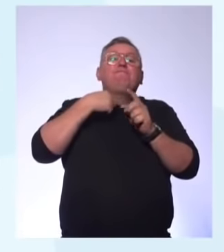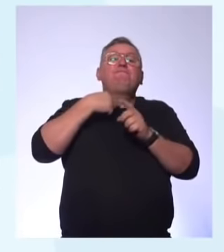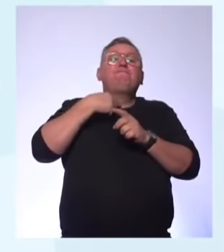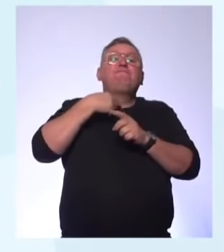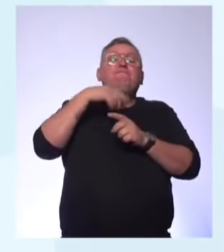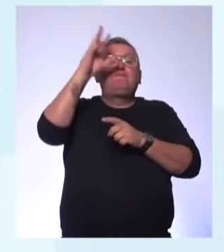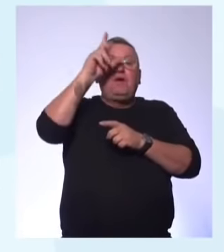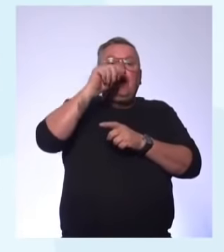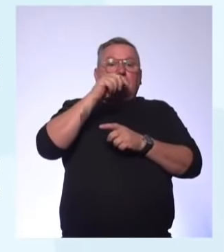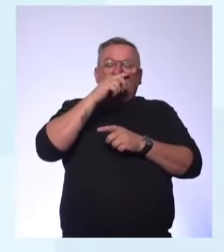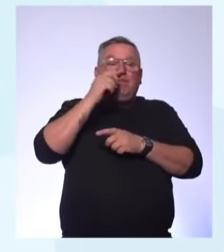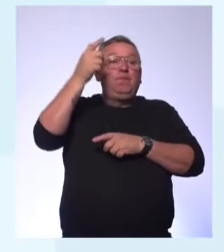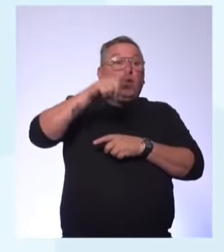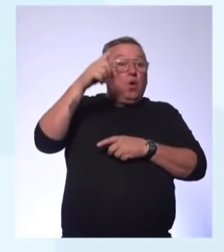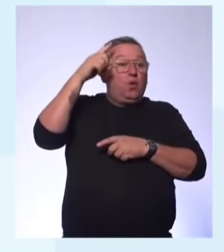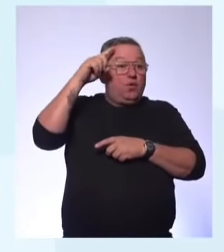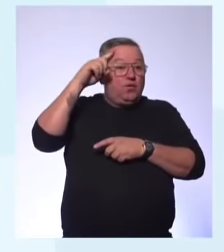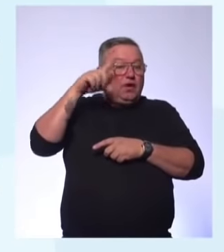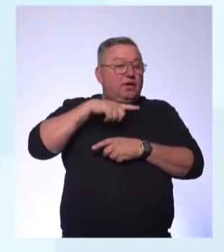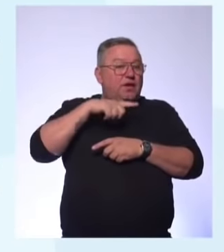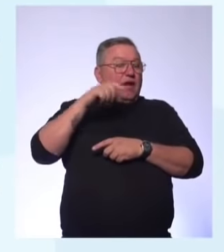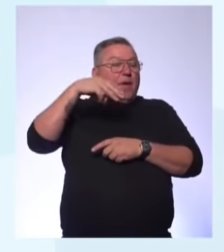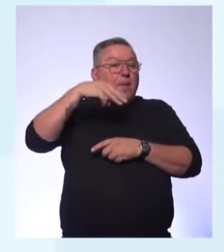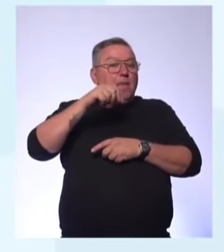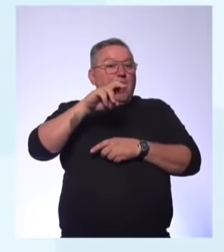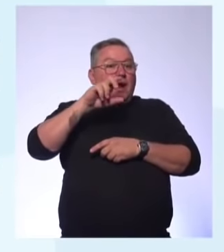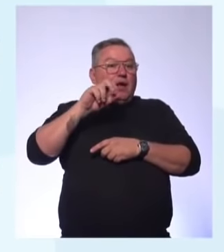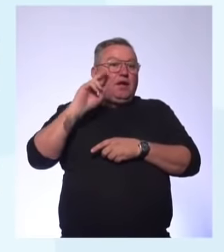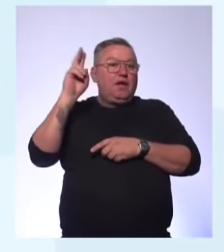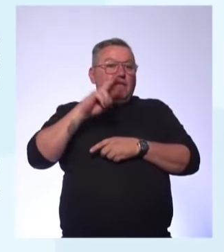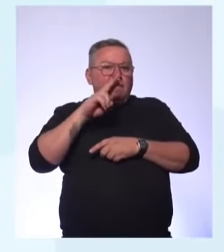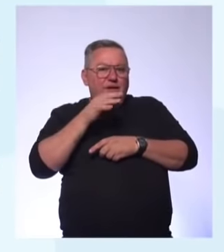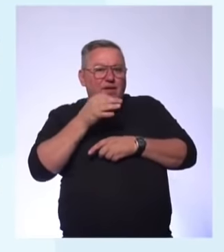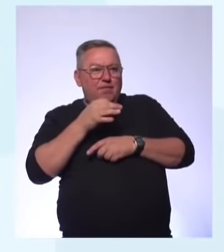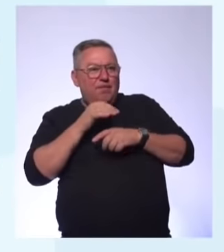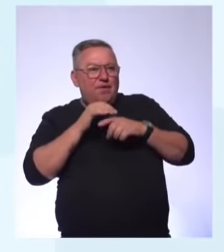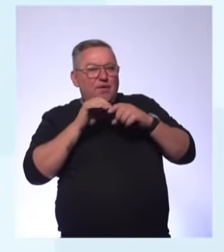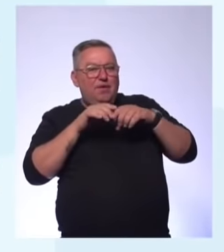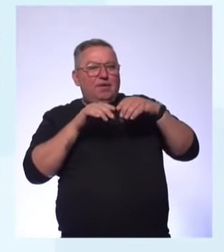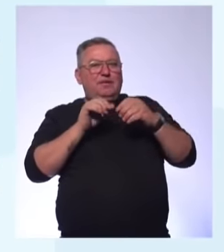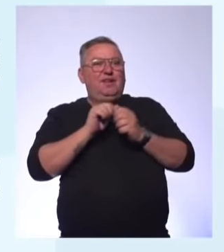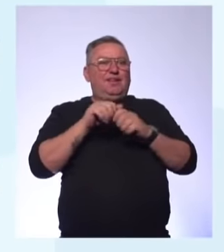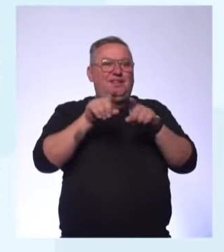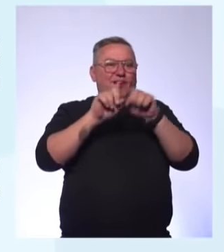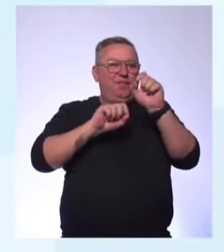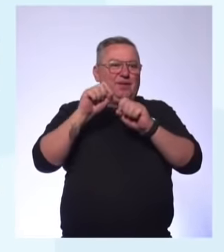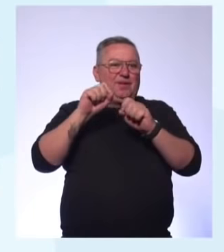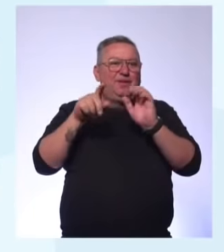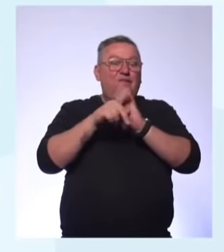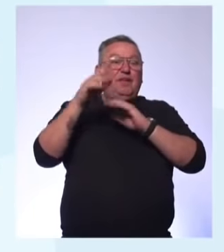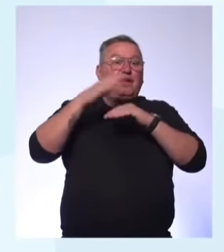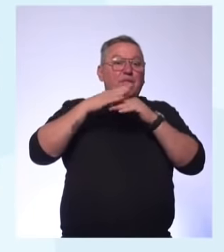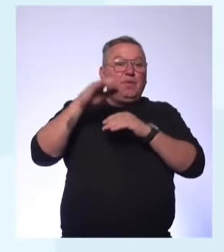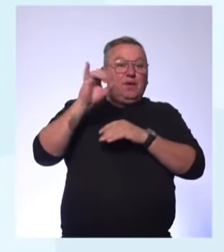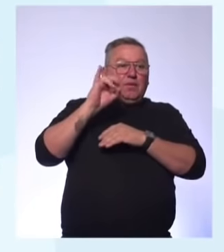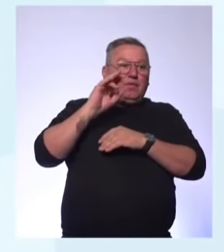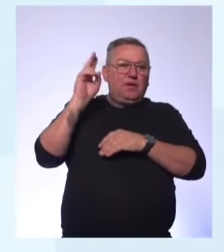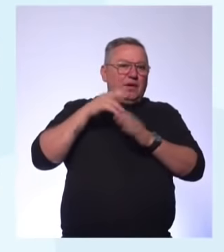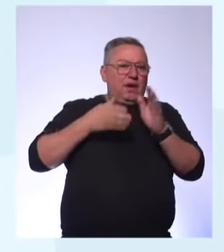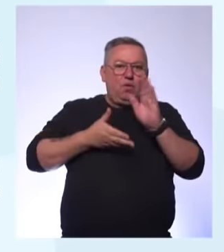garganta. Outro dia, lá estava Marli examinando o fiofó da galinha. Chloé tirou Branquinha das mãos da irmã e saiu